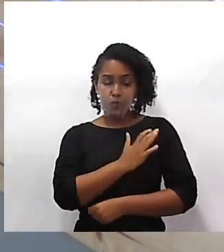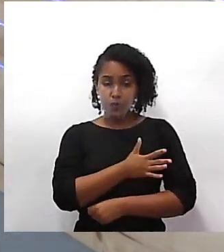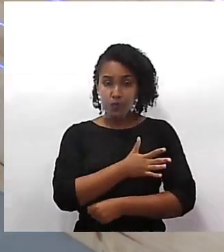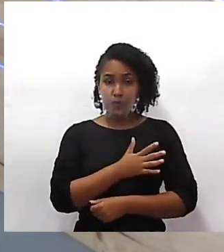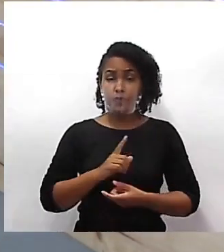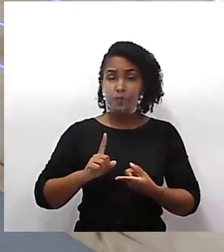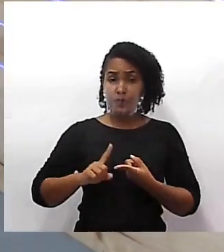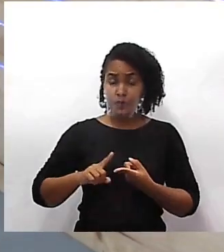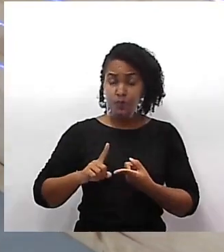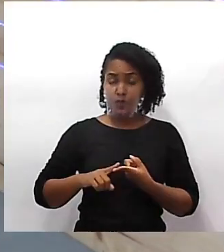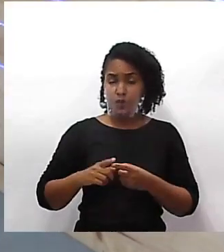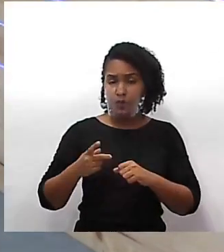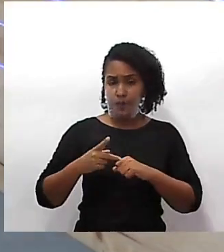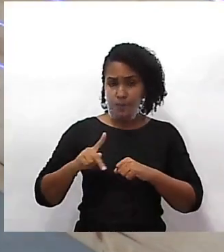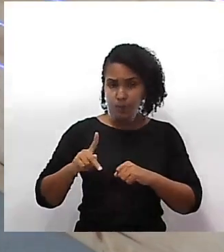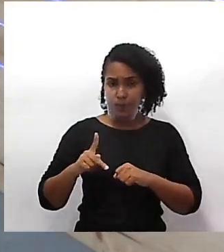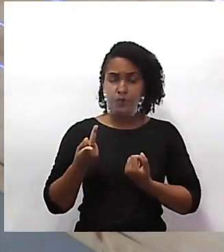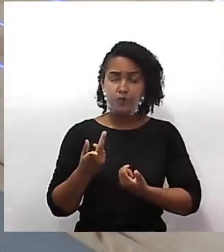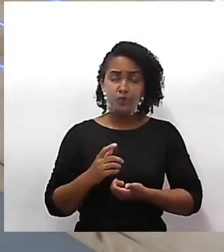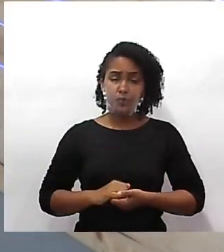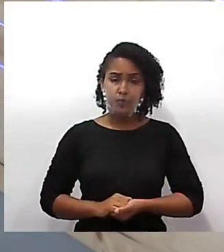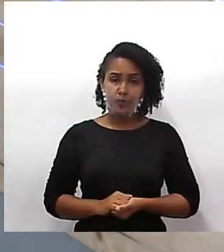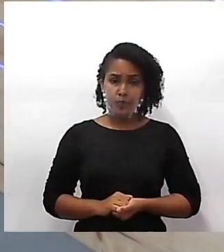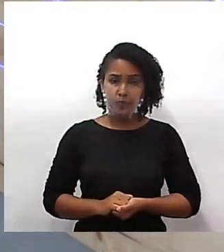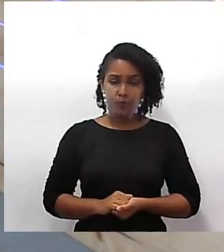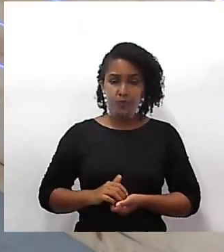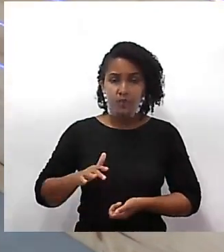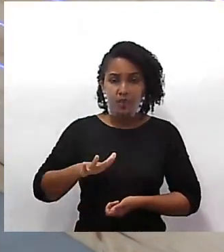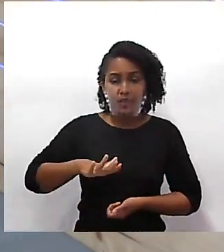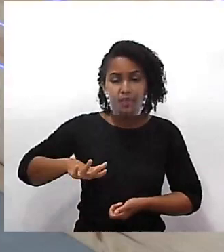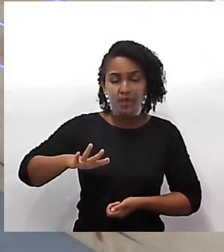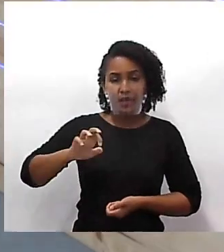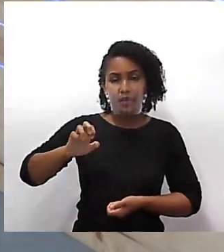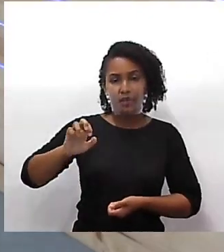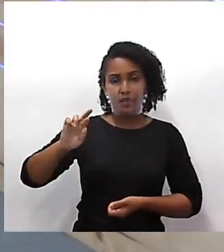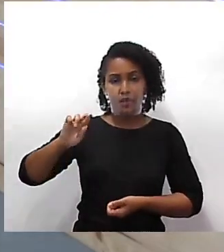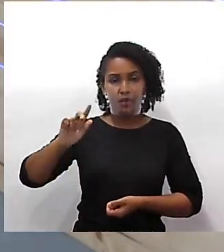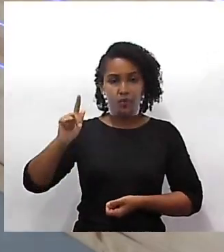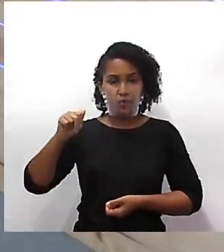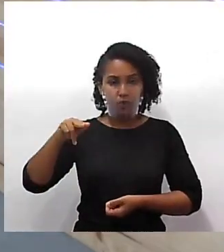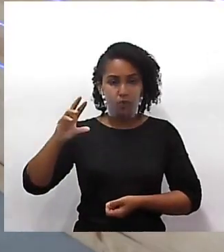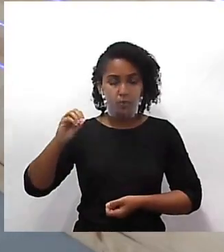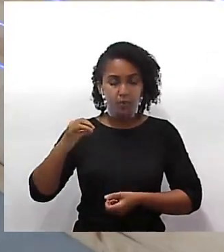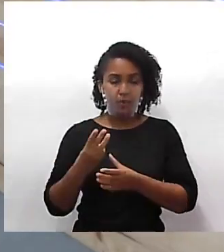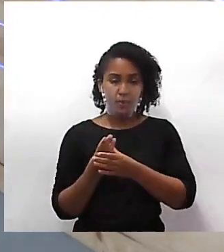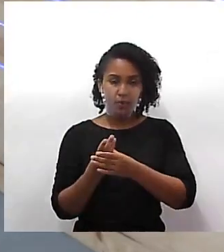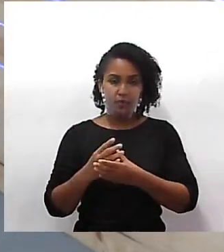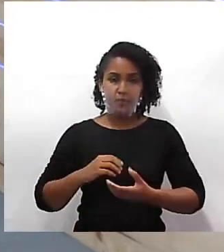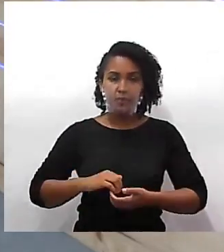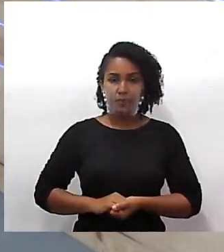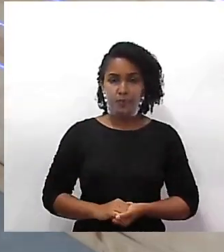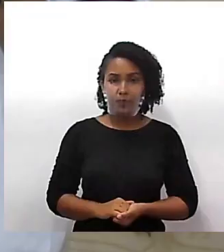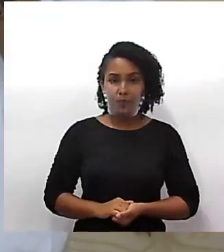IFPE e também é pós-graduada em ergonomia pela Universidade Federal de Pernambuco.